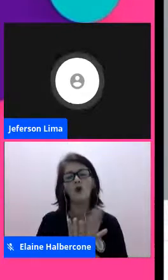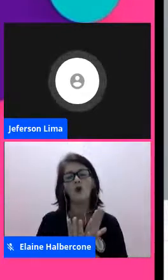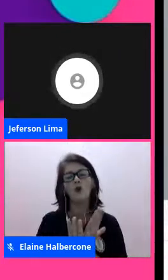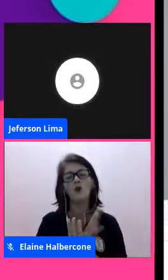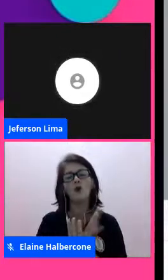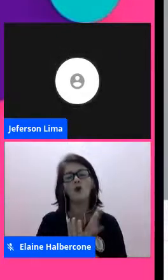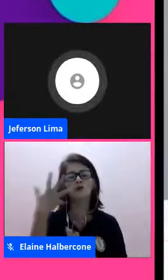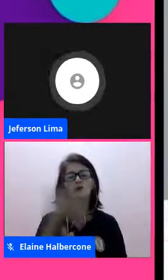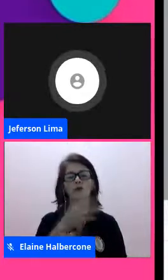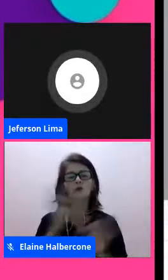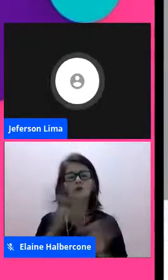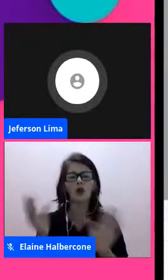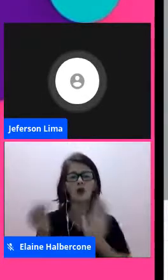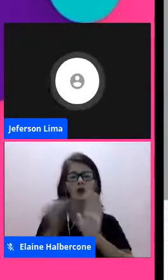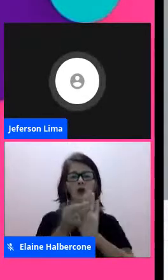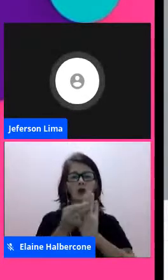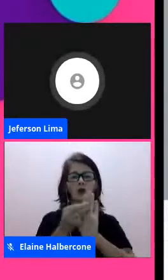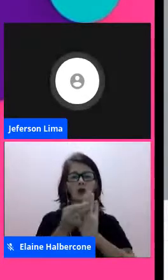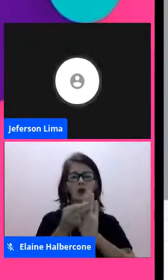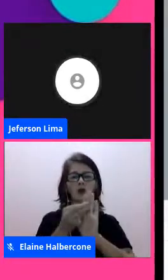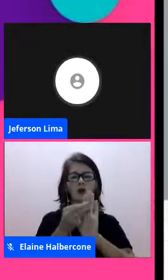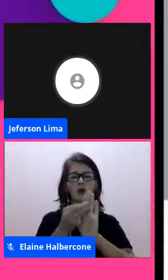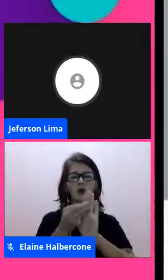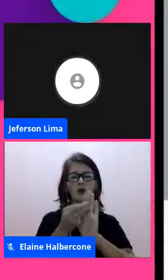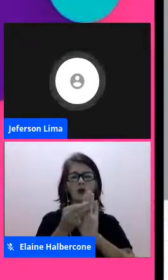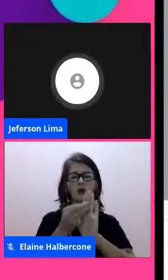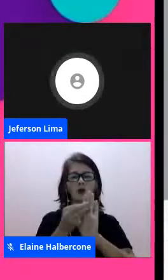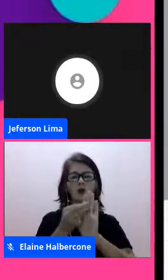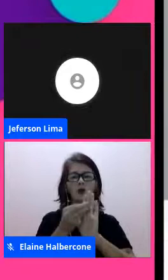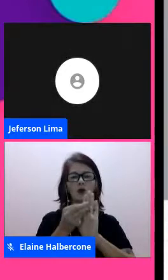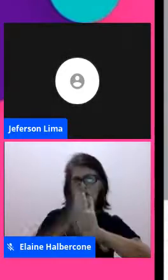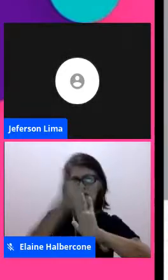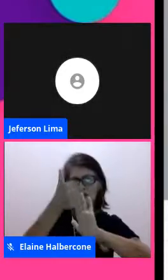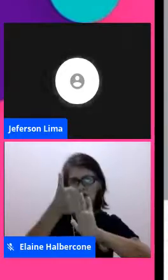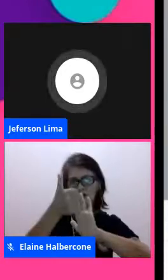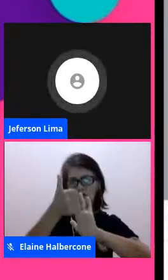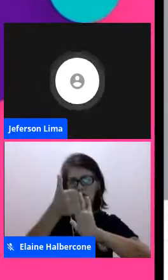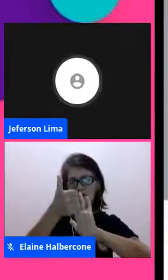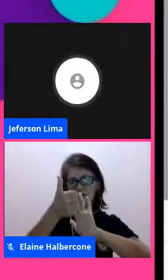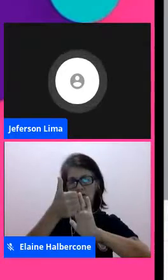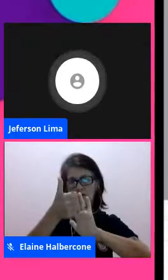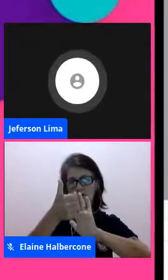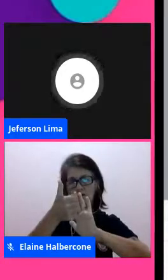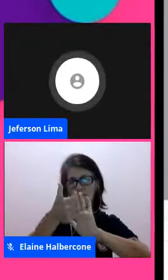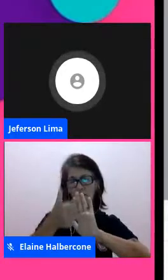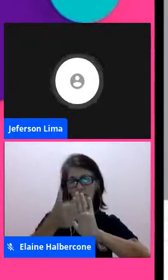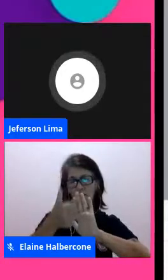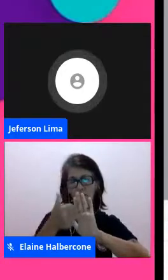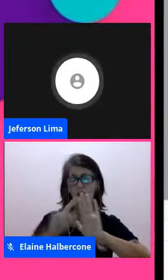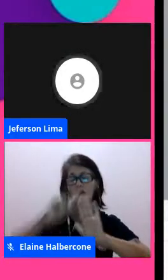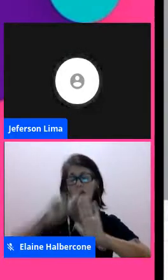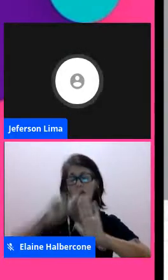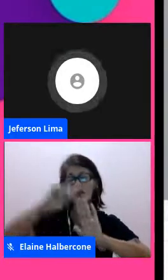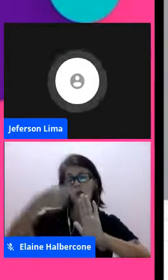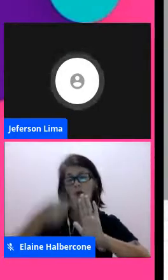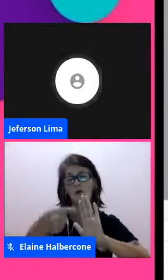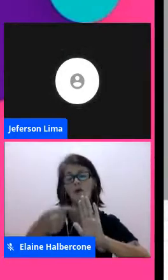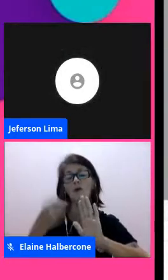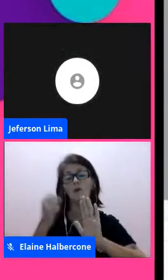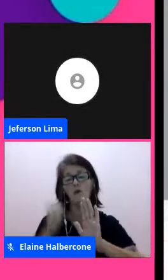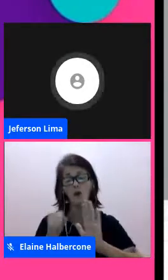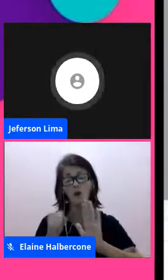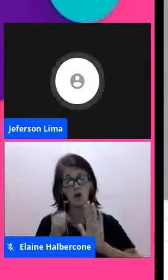tudo escapado. Minha string tá bonitinha aqui, certinho? Já escapado. Belezinha? Qual é o próximo passo que eu falei, né? Eu